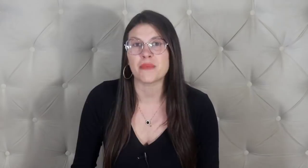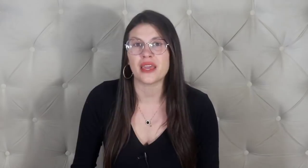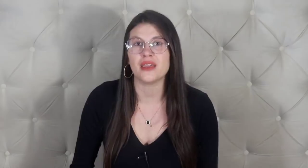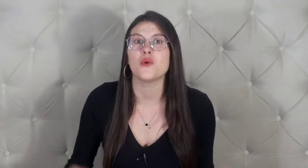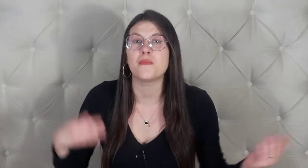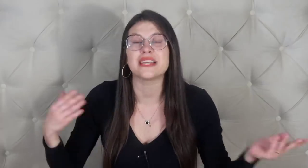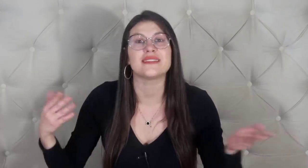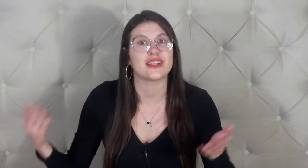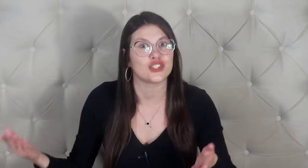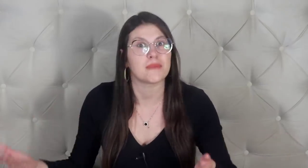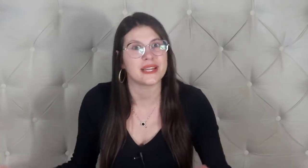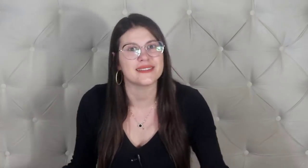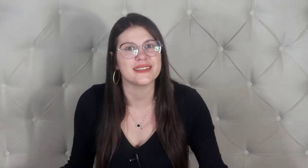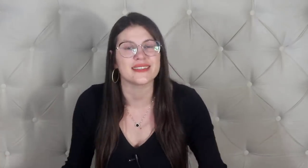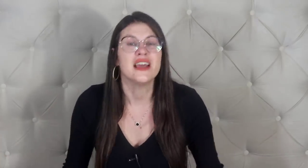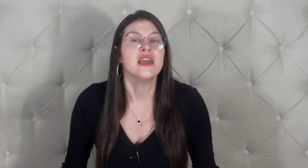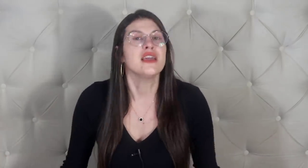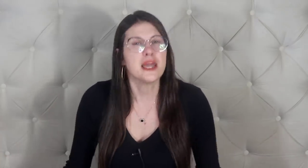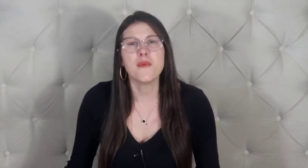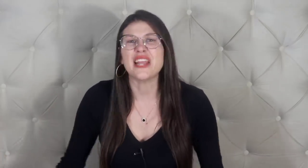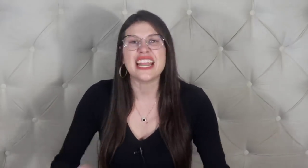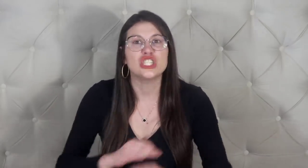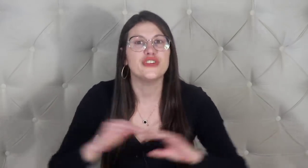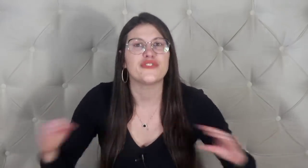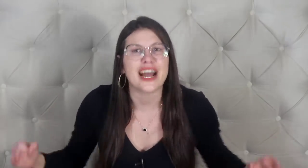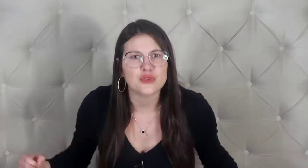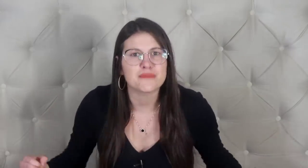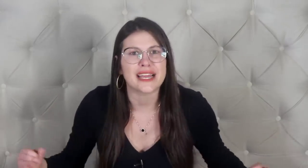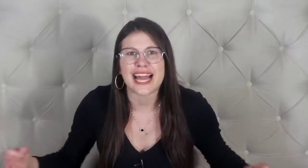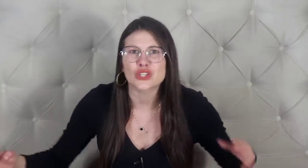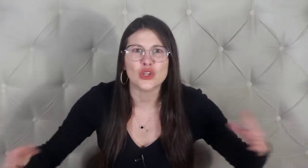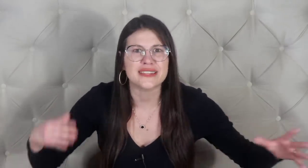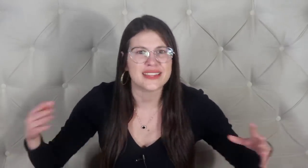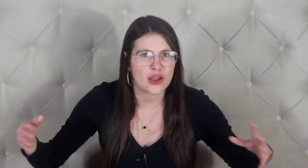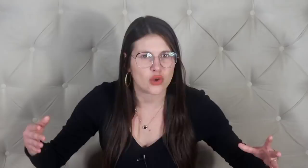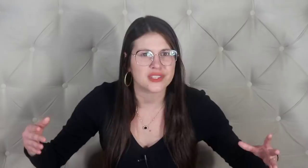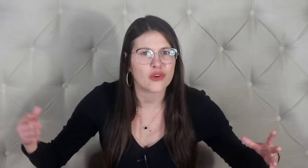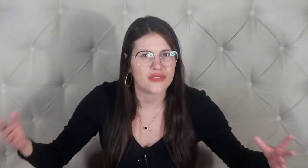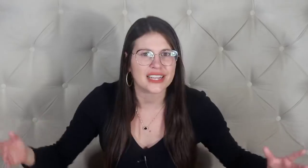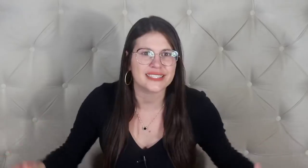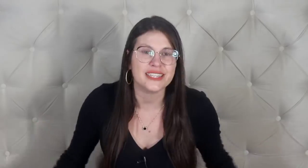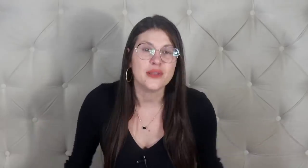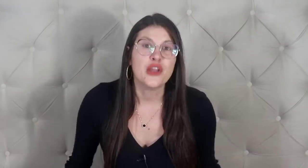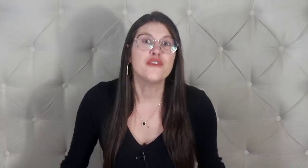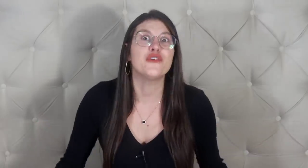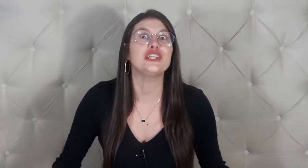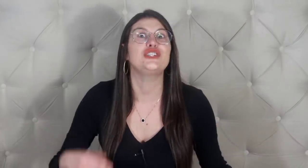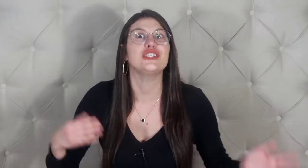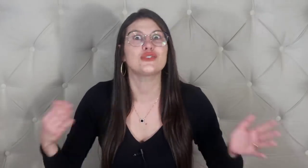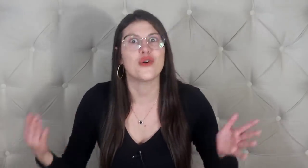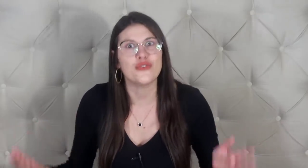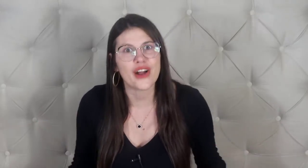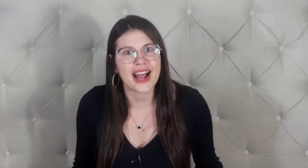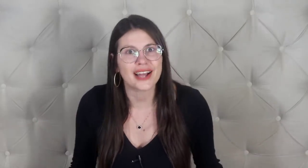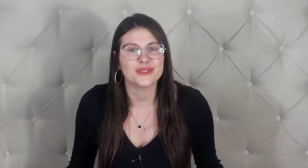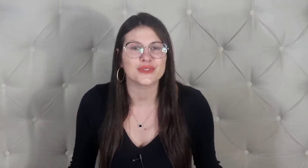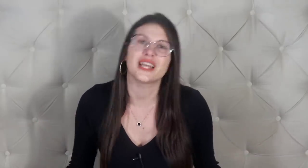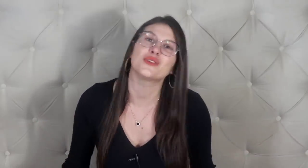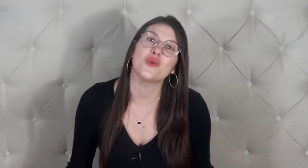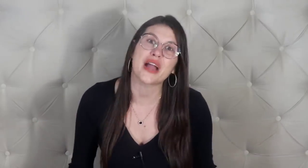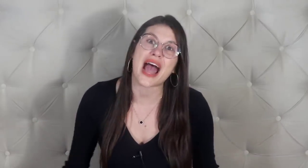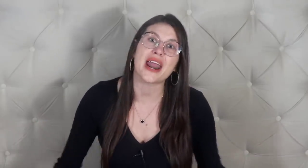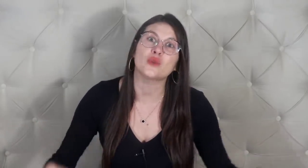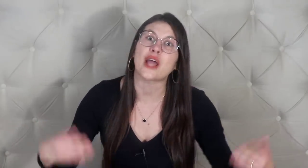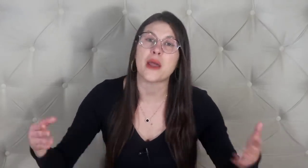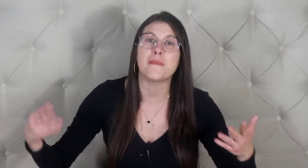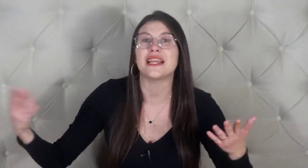convocado da CPI, o presidente da Precisa, que poderia de fato explicar todo esse negócio da Covaxin, foi desconvocado,